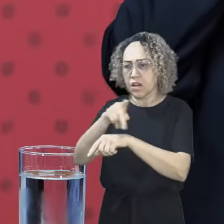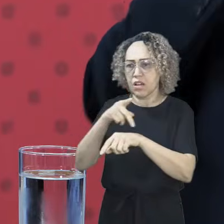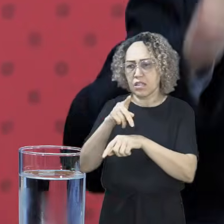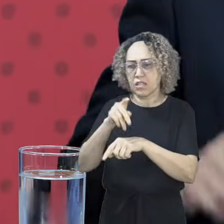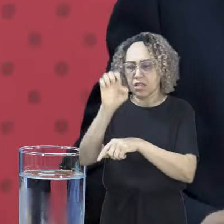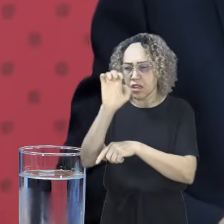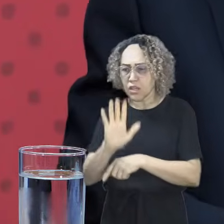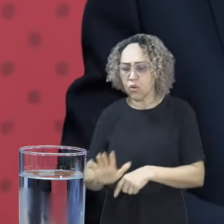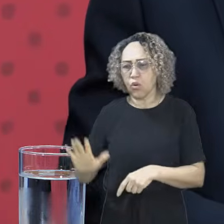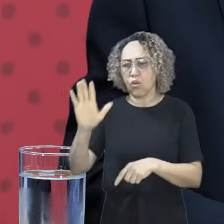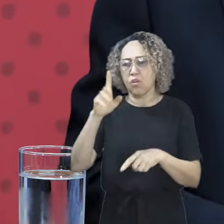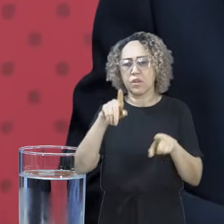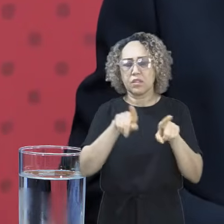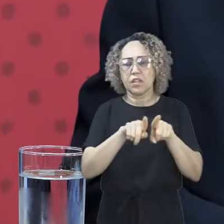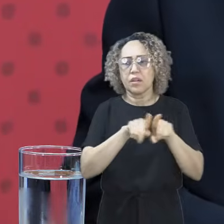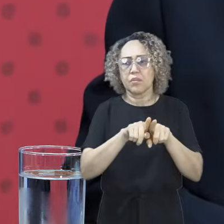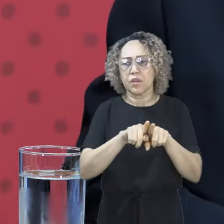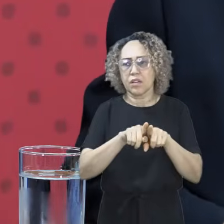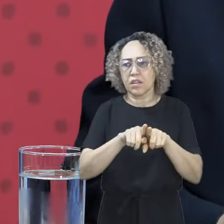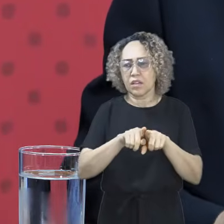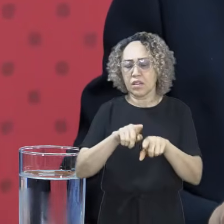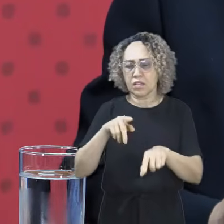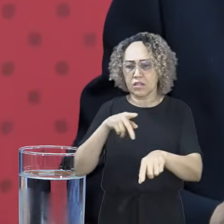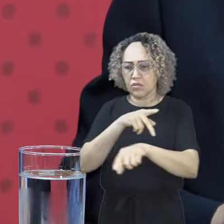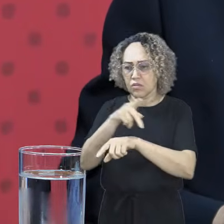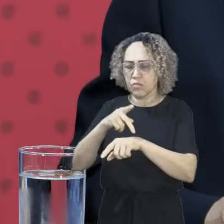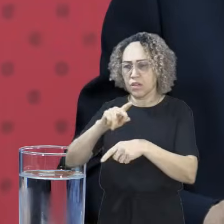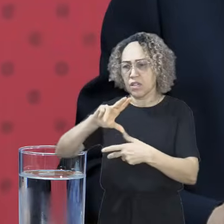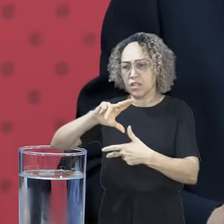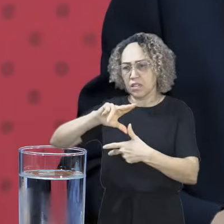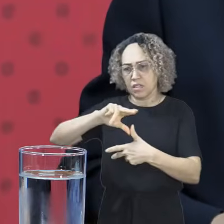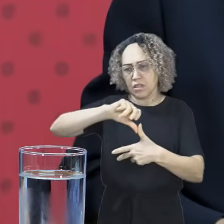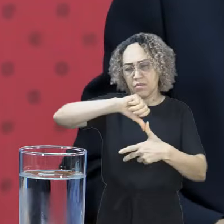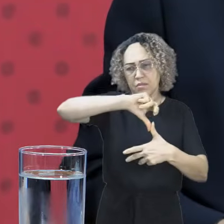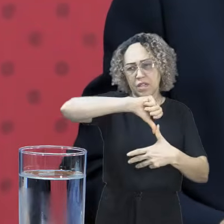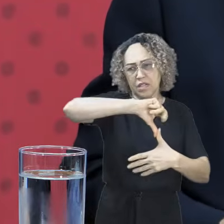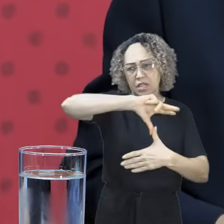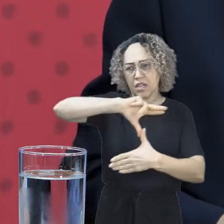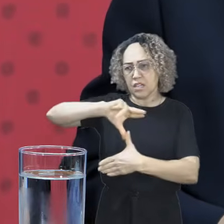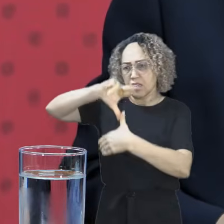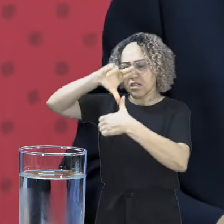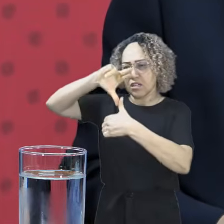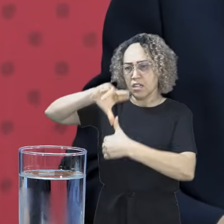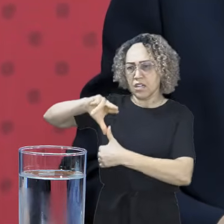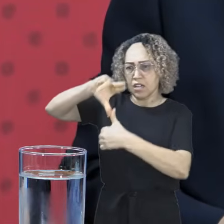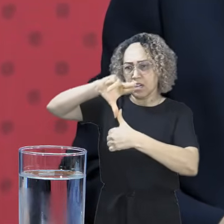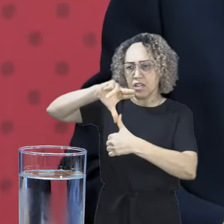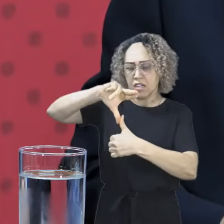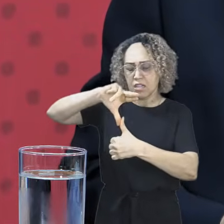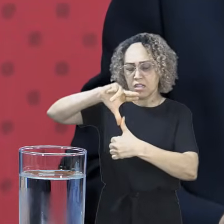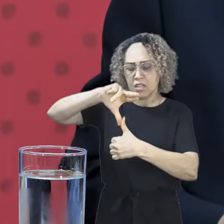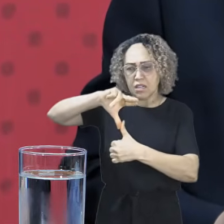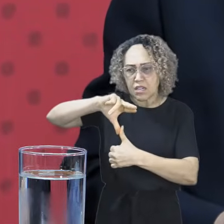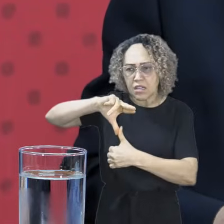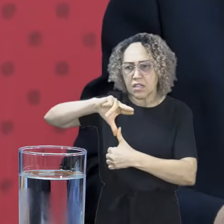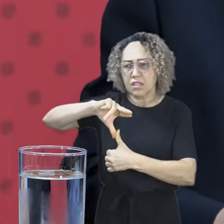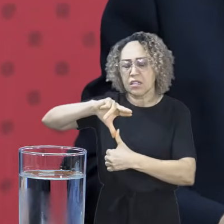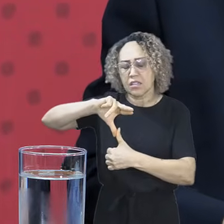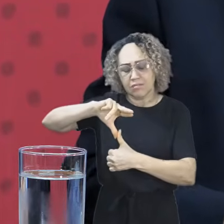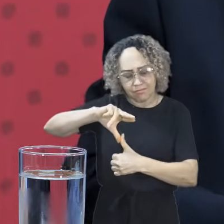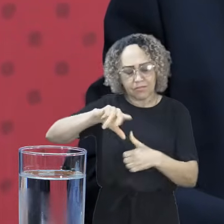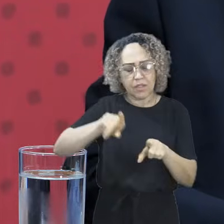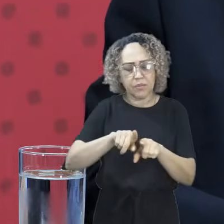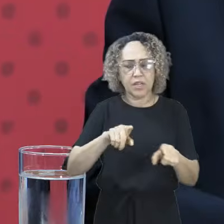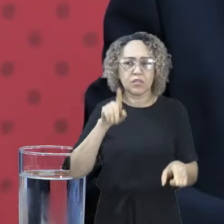dos países da América Latina, dos Estados Unidos, e agora, recentemente, nós